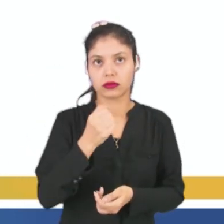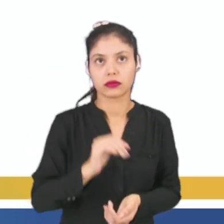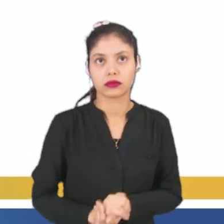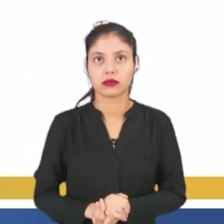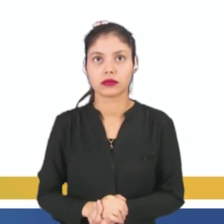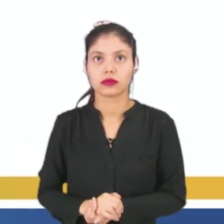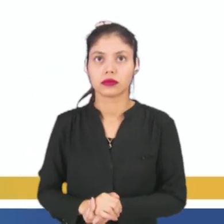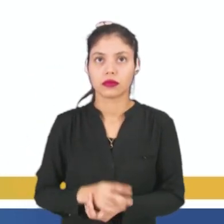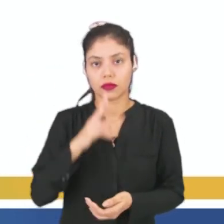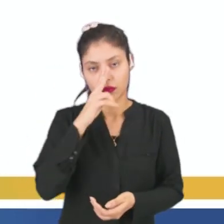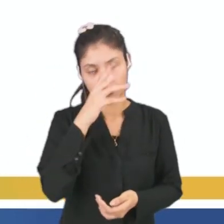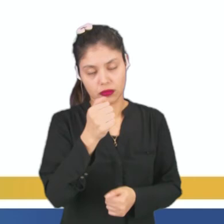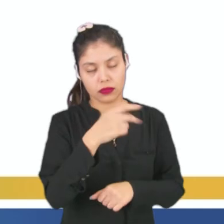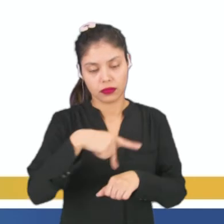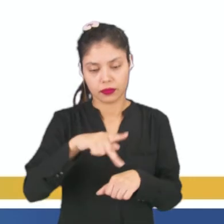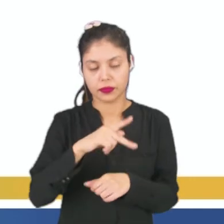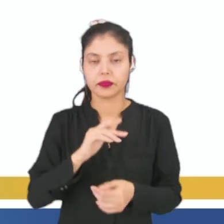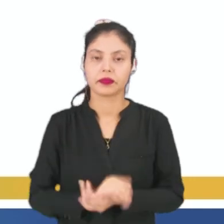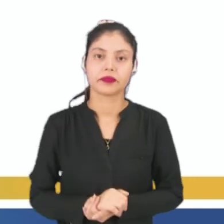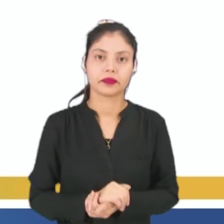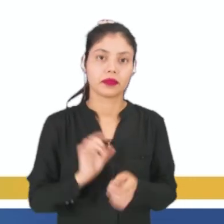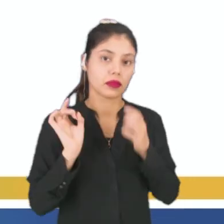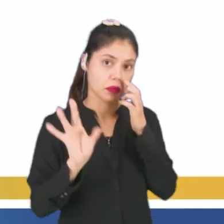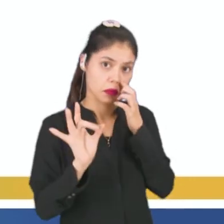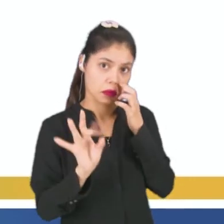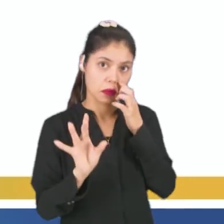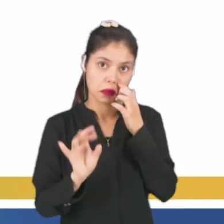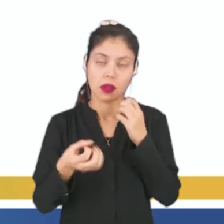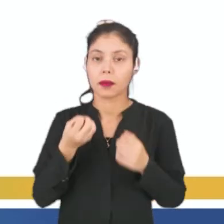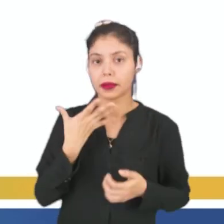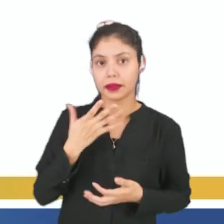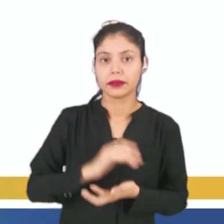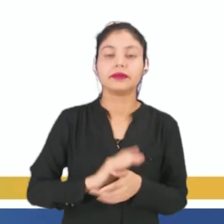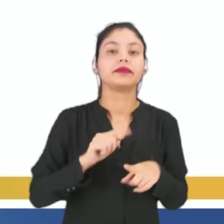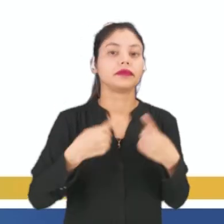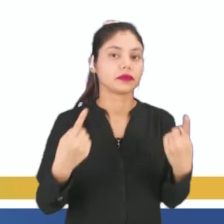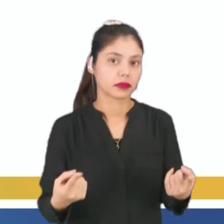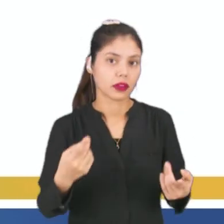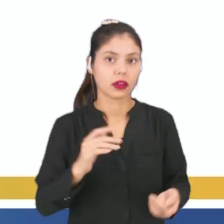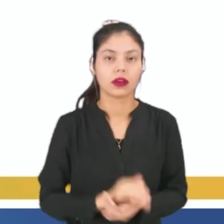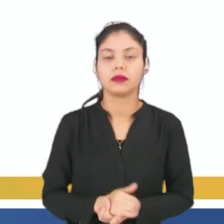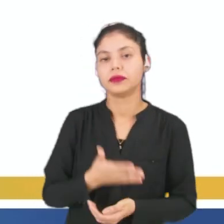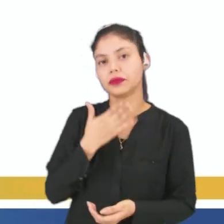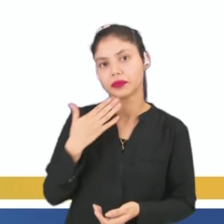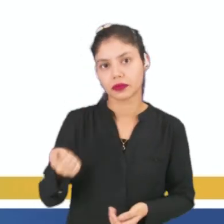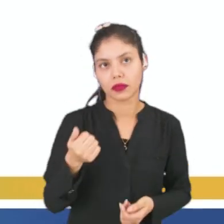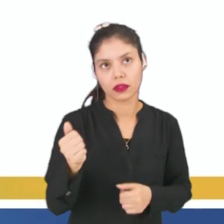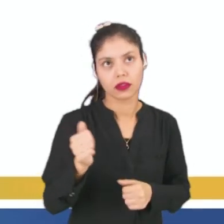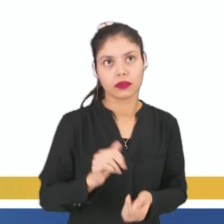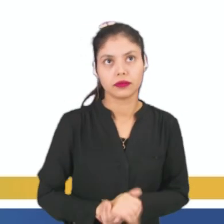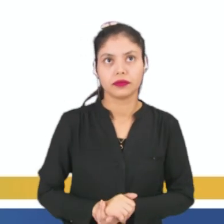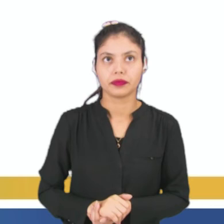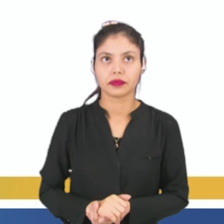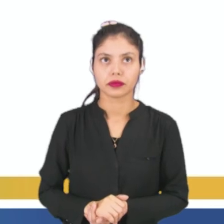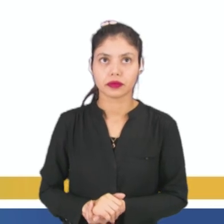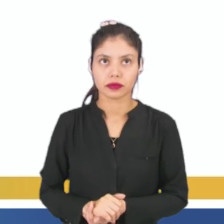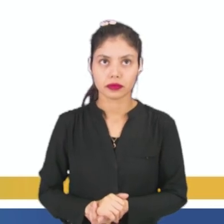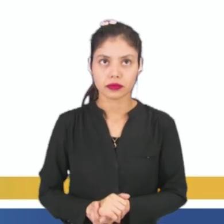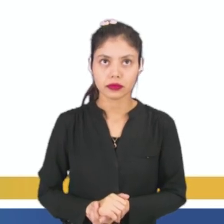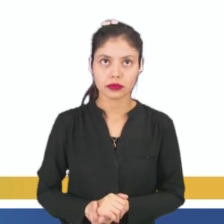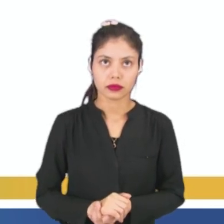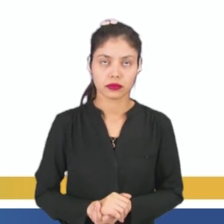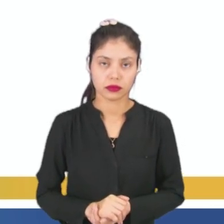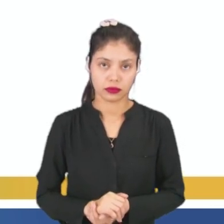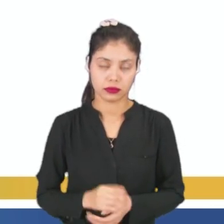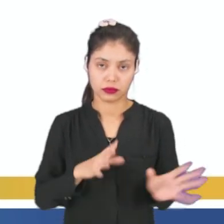que fortalece o país. Ou seja, simplesmente não é só estar bem, mas estar com a sua melhor versão, né? E